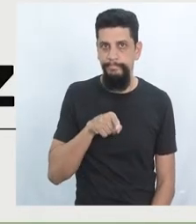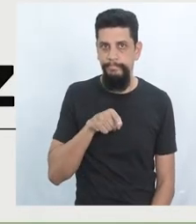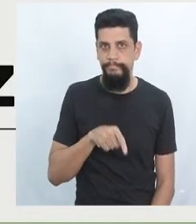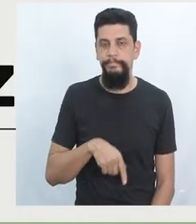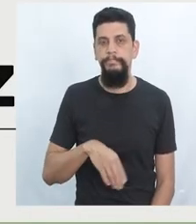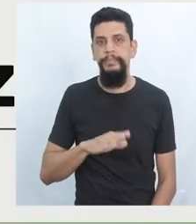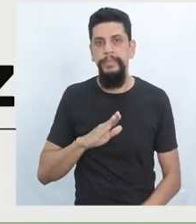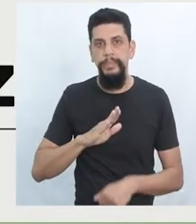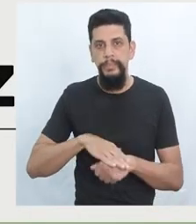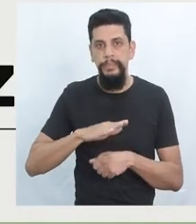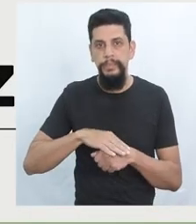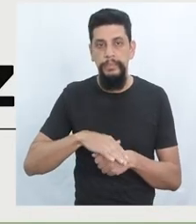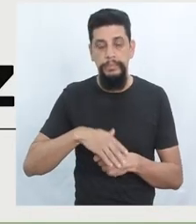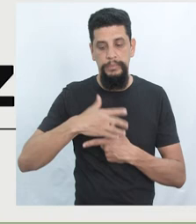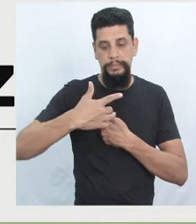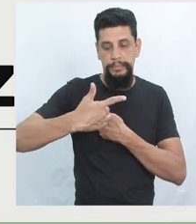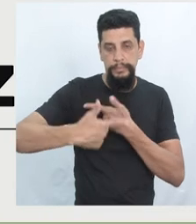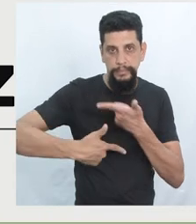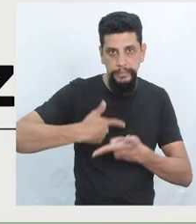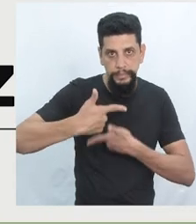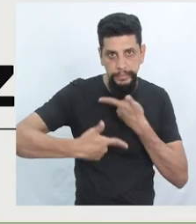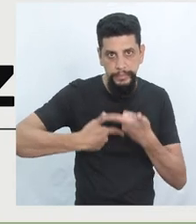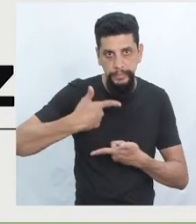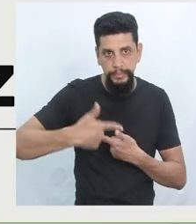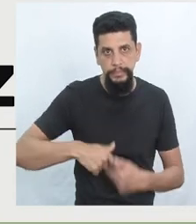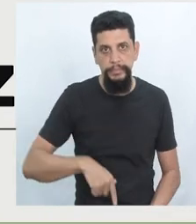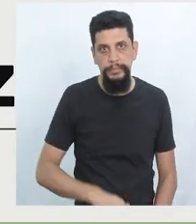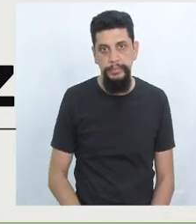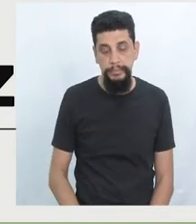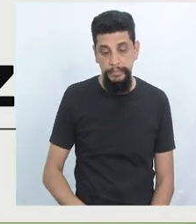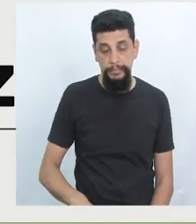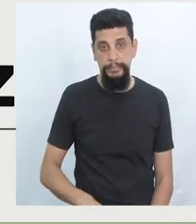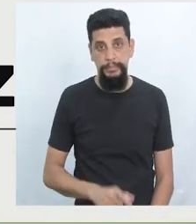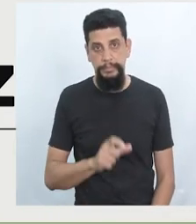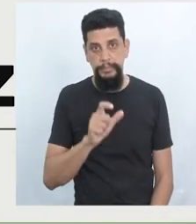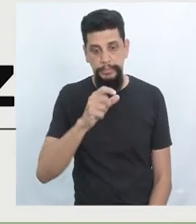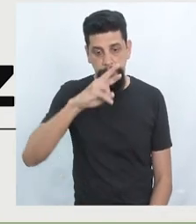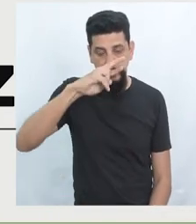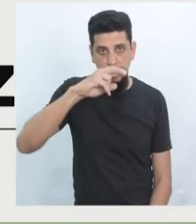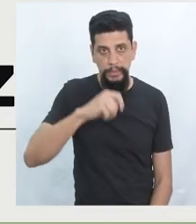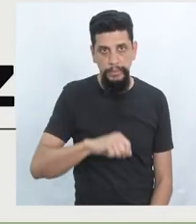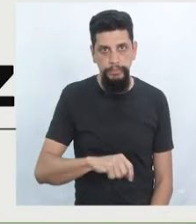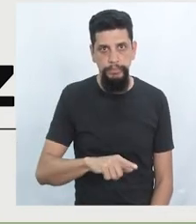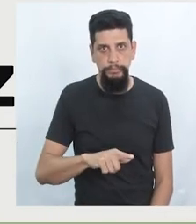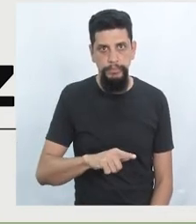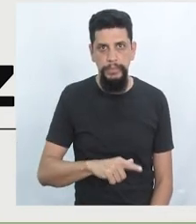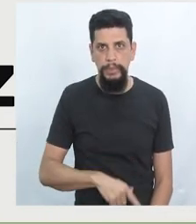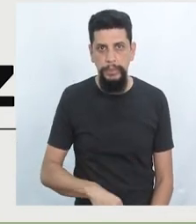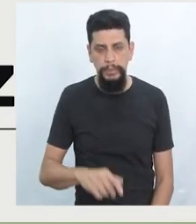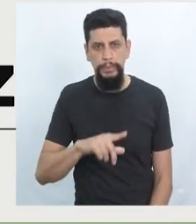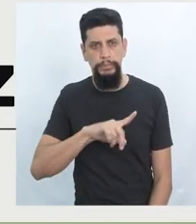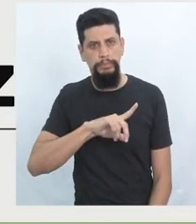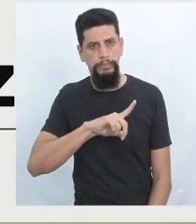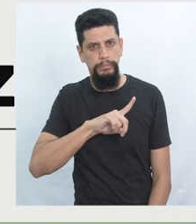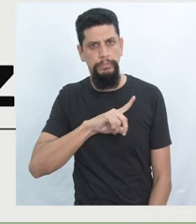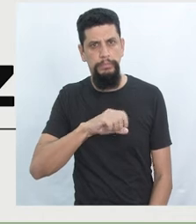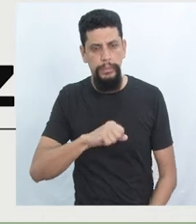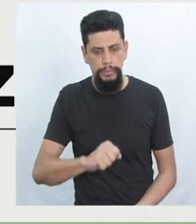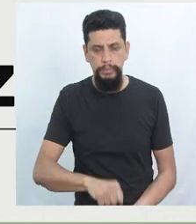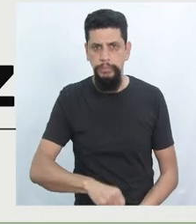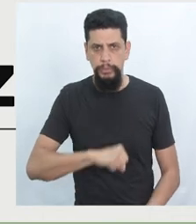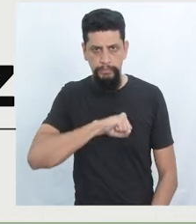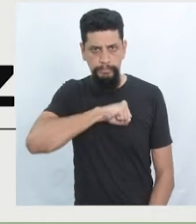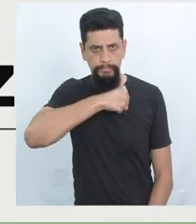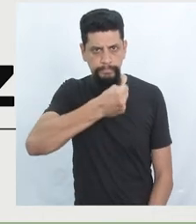1, 2, 3. Esta é mais uma missão para os imbatíveis, os